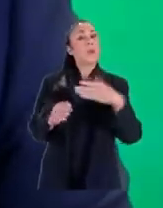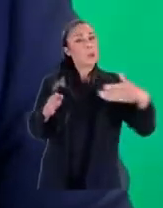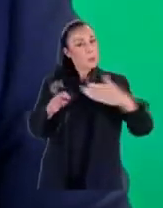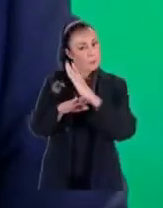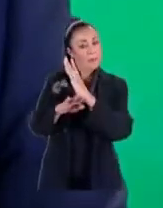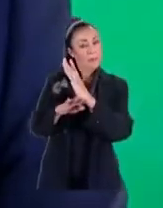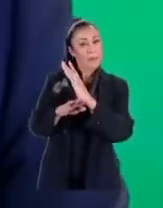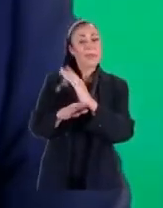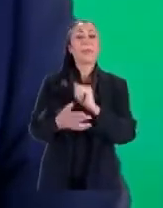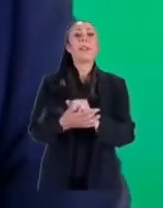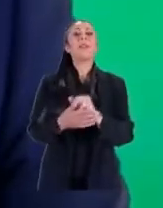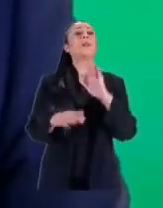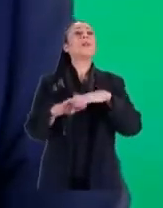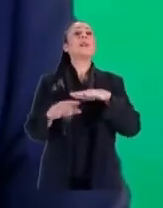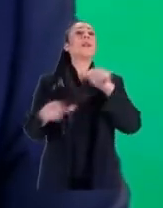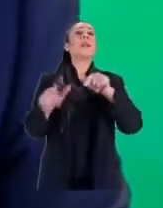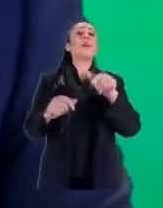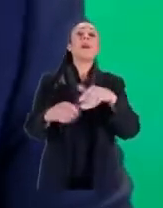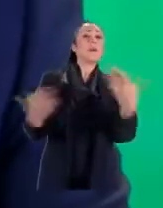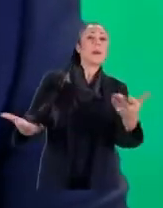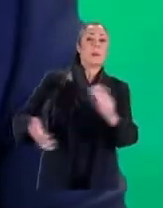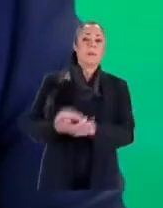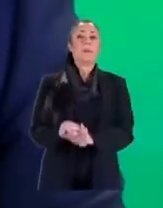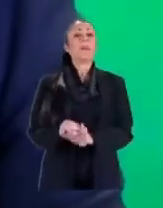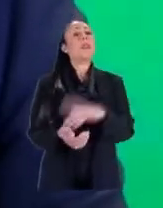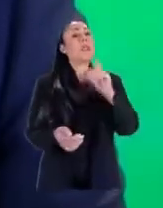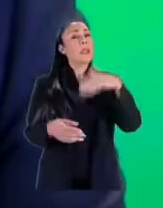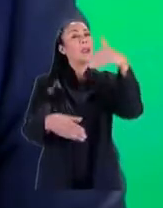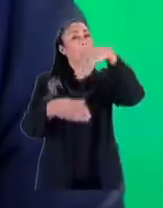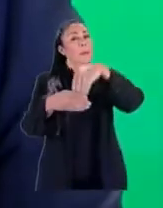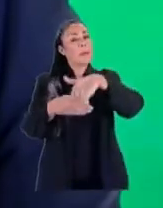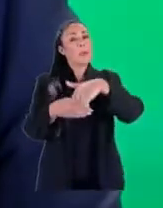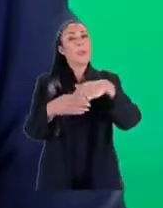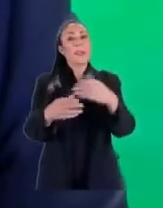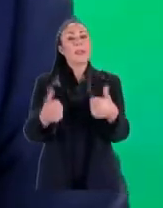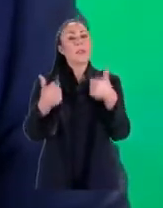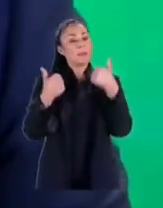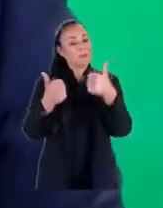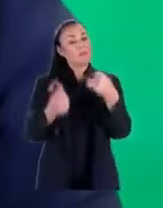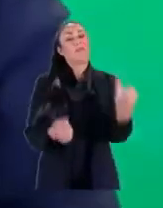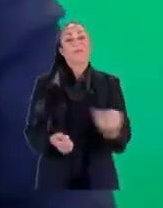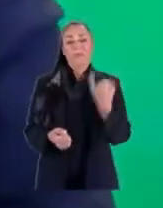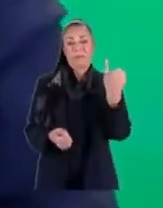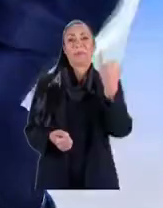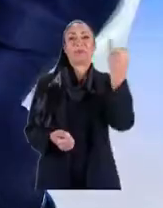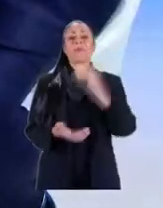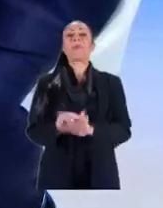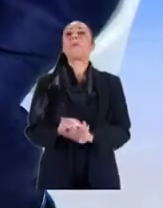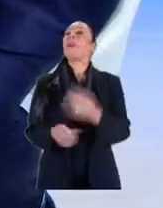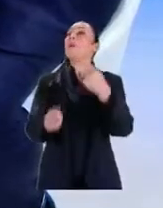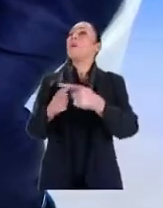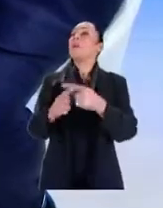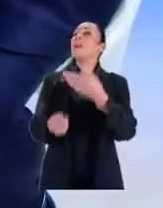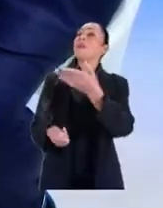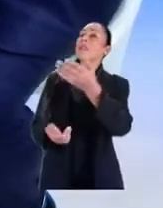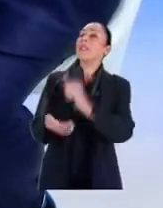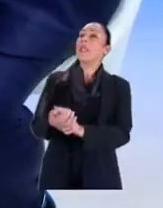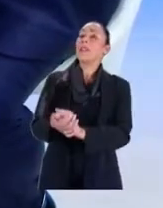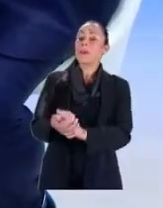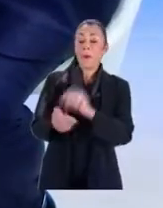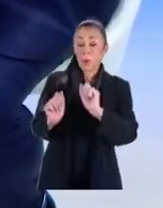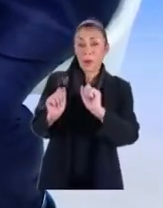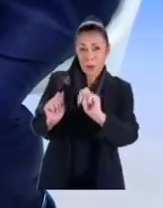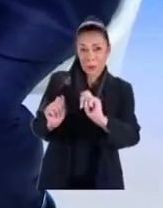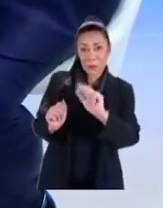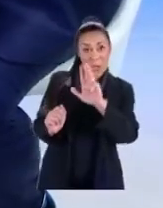eleitos presidente do Brasil, que é uma eleição super, super importante. Por que você quer se... Posso te